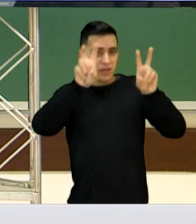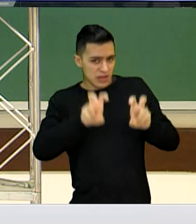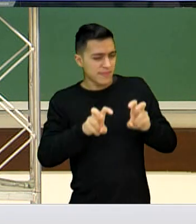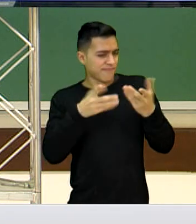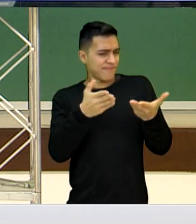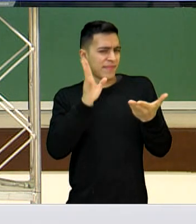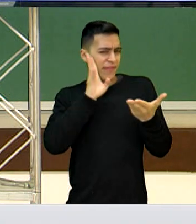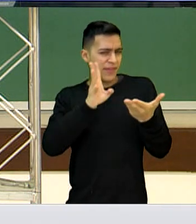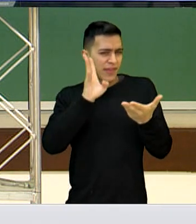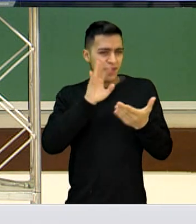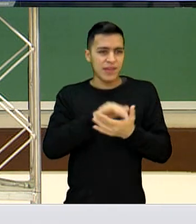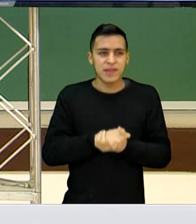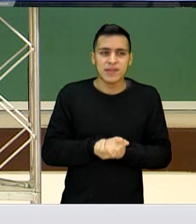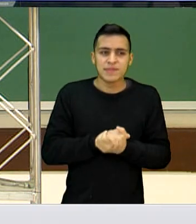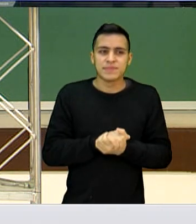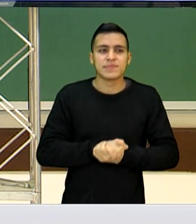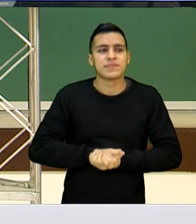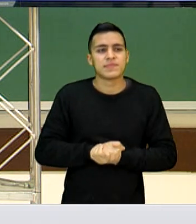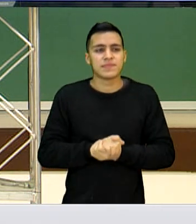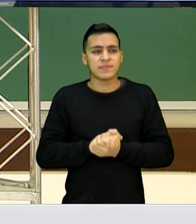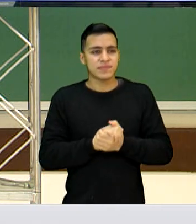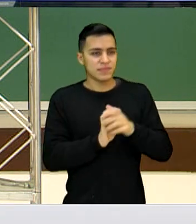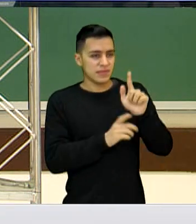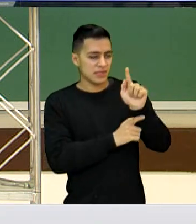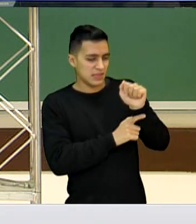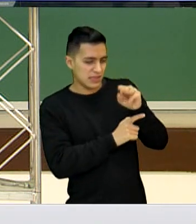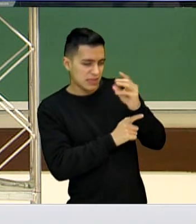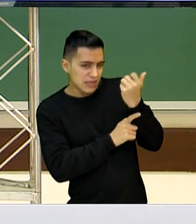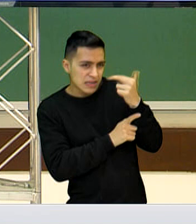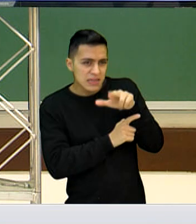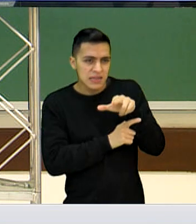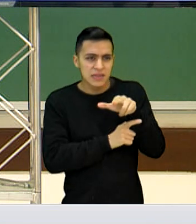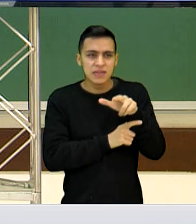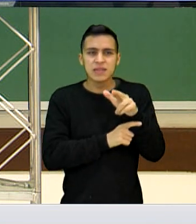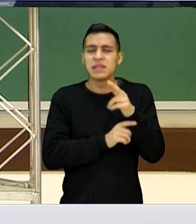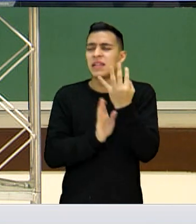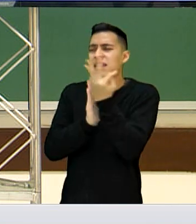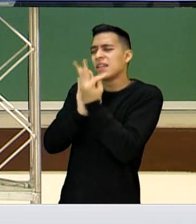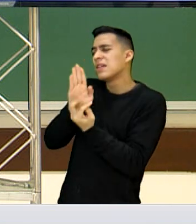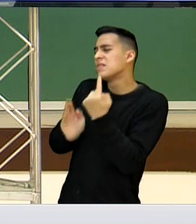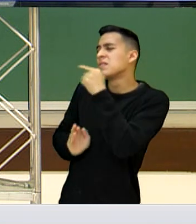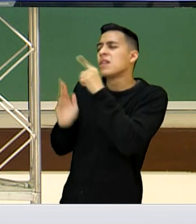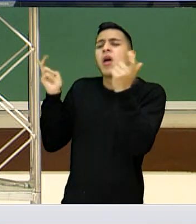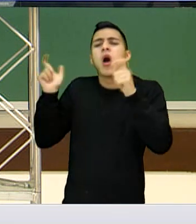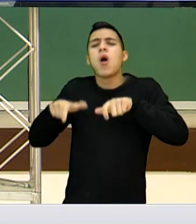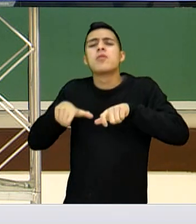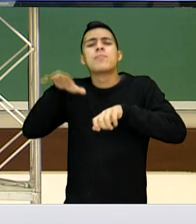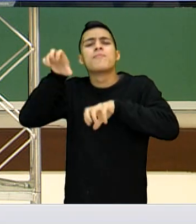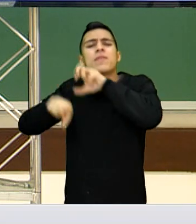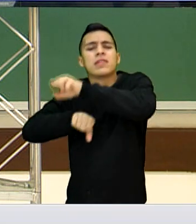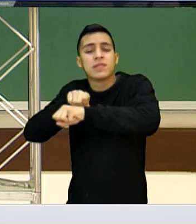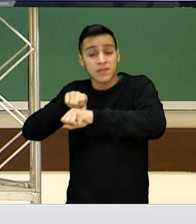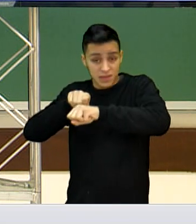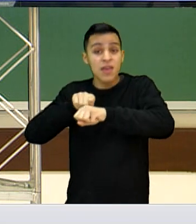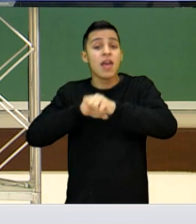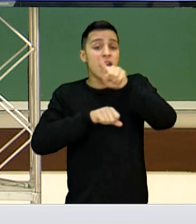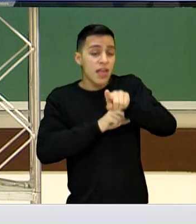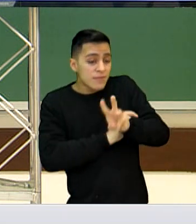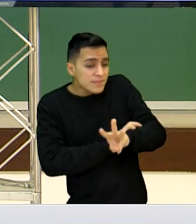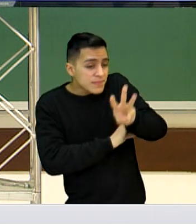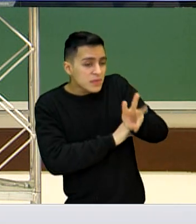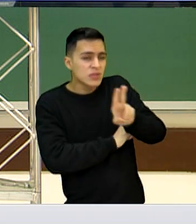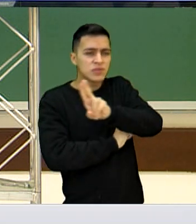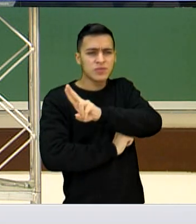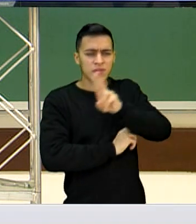tão legal. Vamos ver? Gamer. Esse texto a professora tirou de um site que se